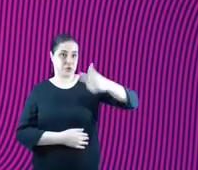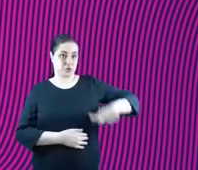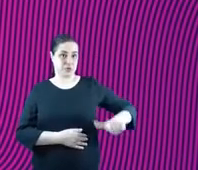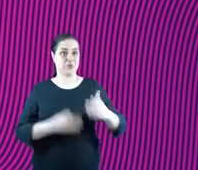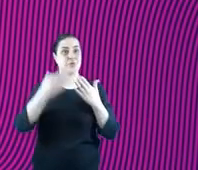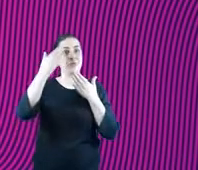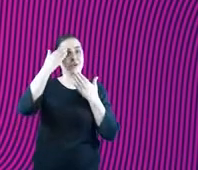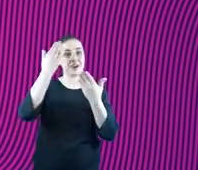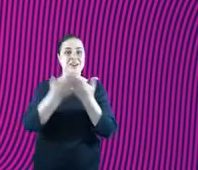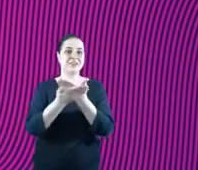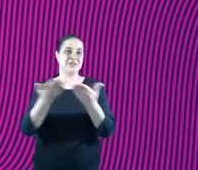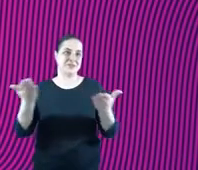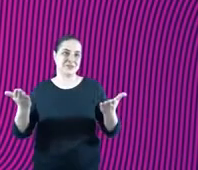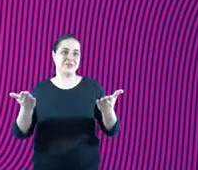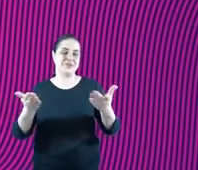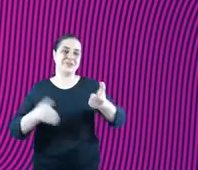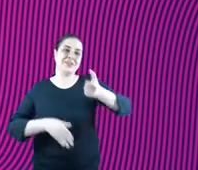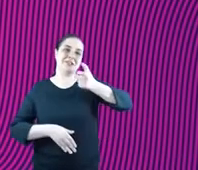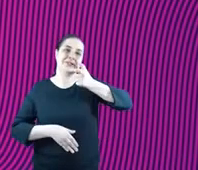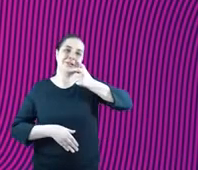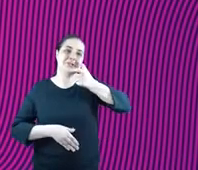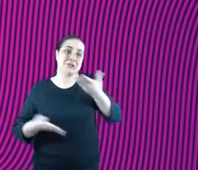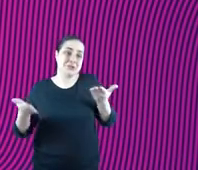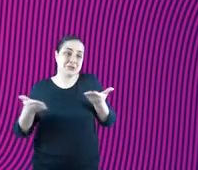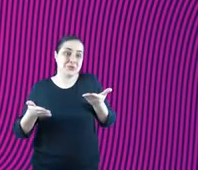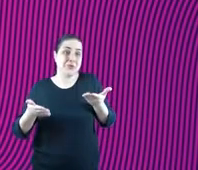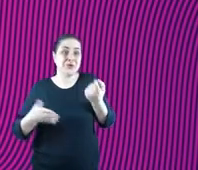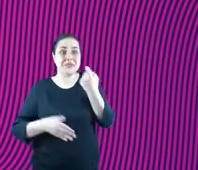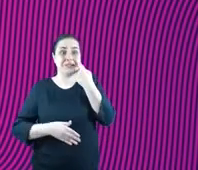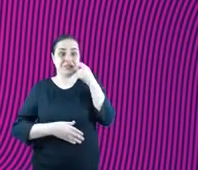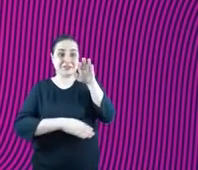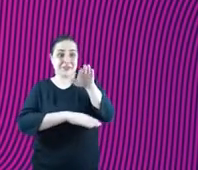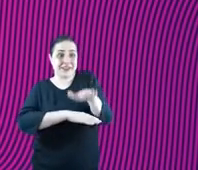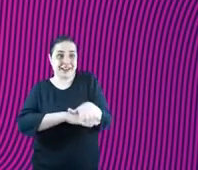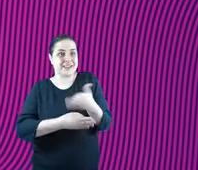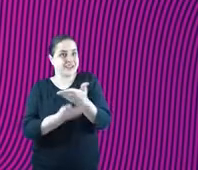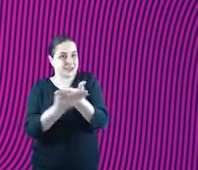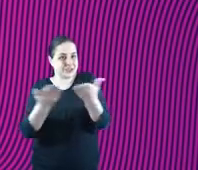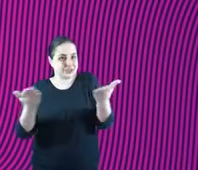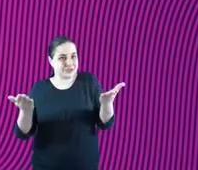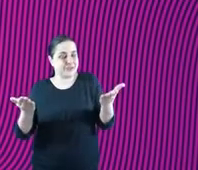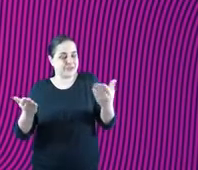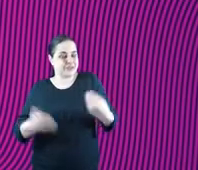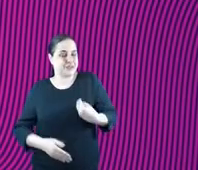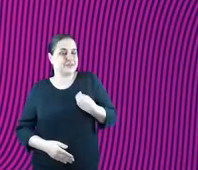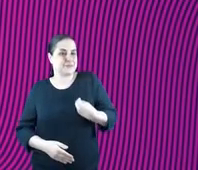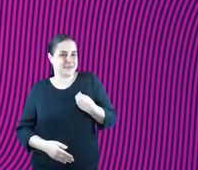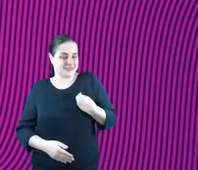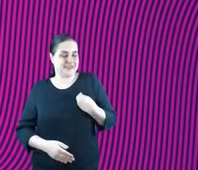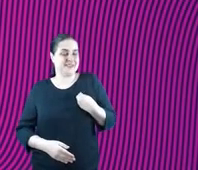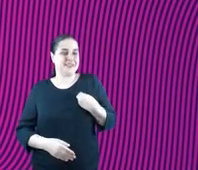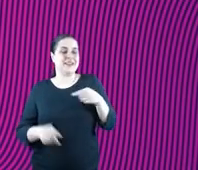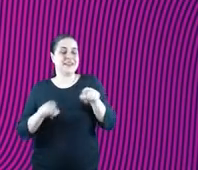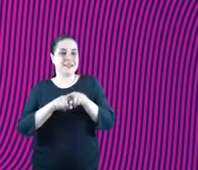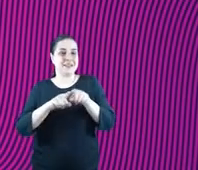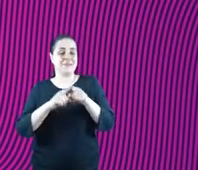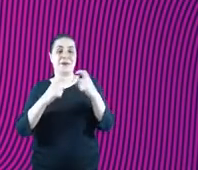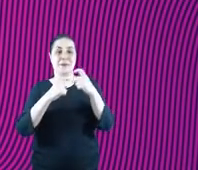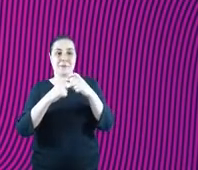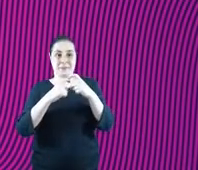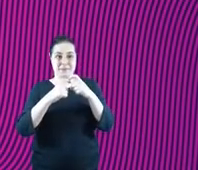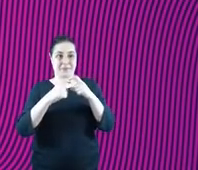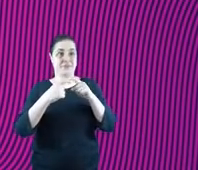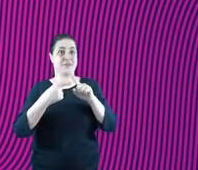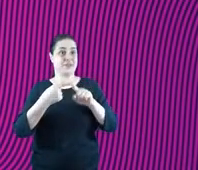por essa tarde de sexta-feira, né, estar conosco, e agradecer a doutora Gisele e o doutor Fernando